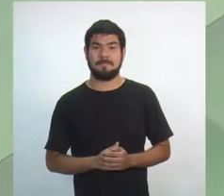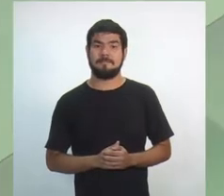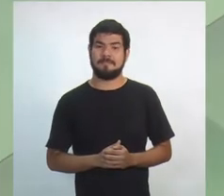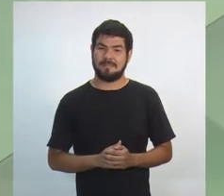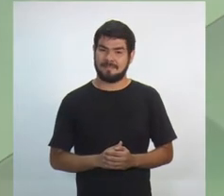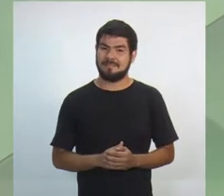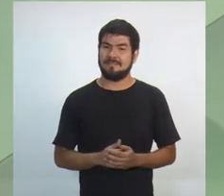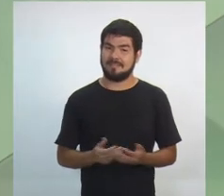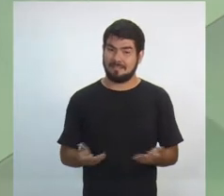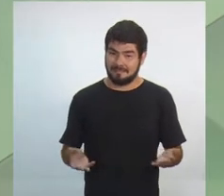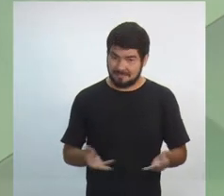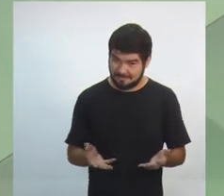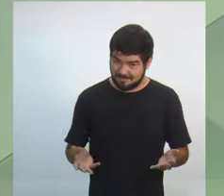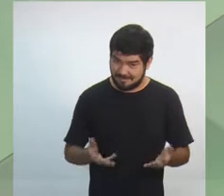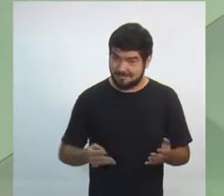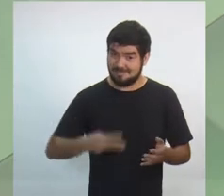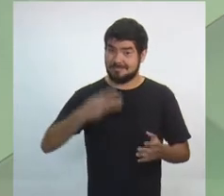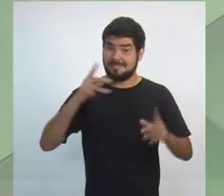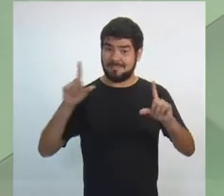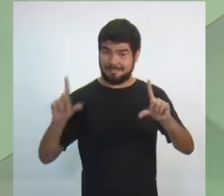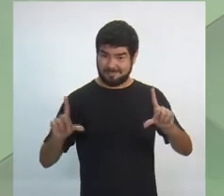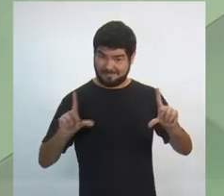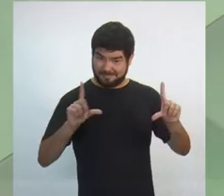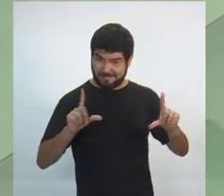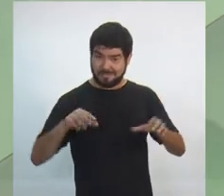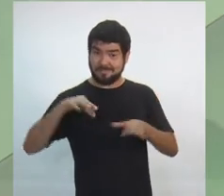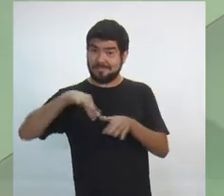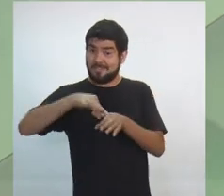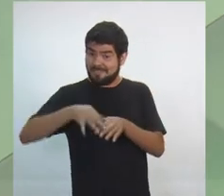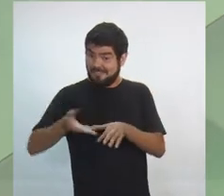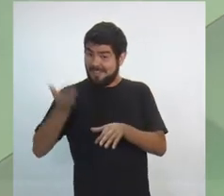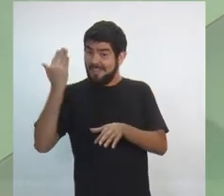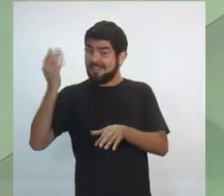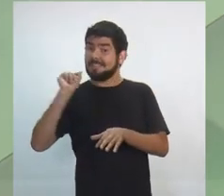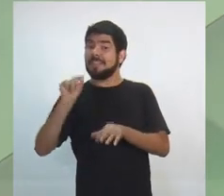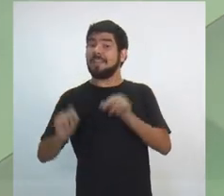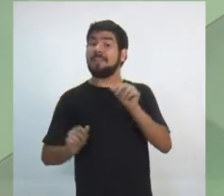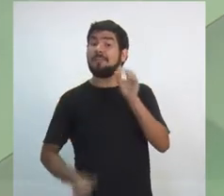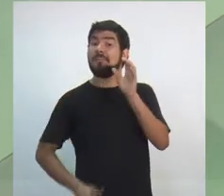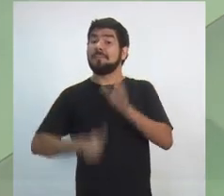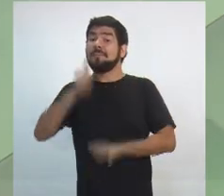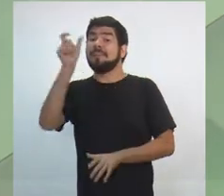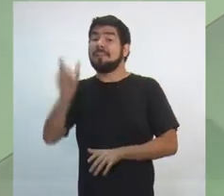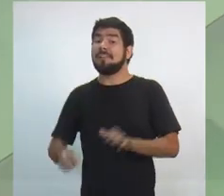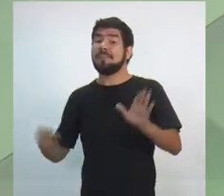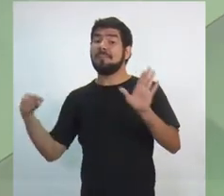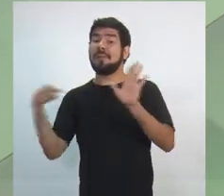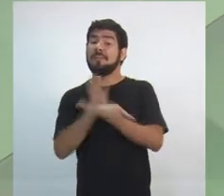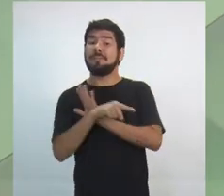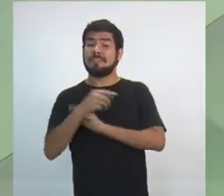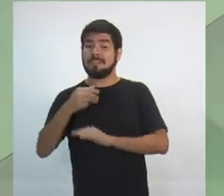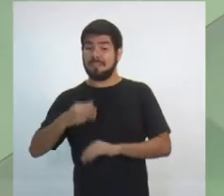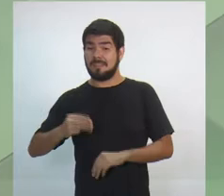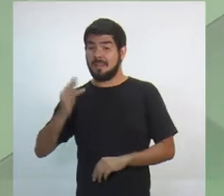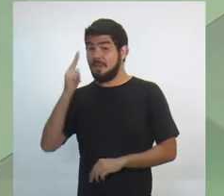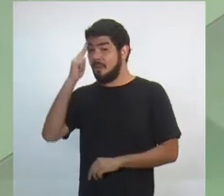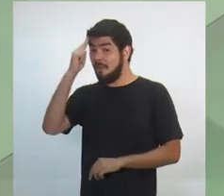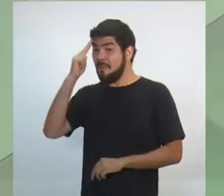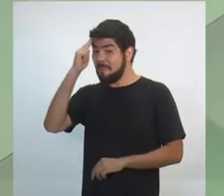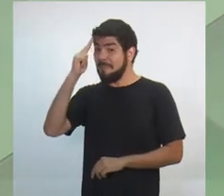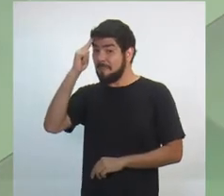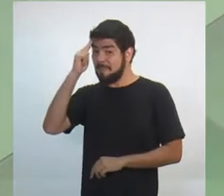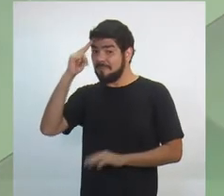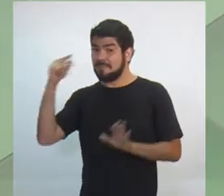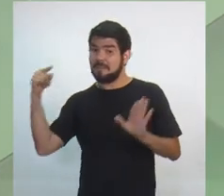Isso, e nesse terceiro bloco, de acordo com a ordem de sorteio, quem primeiro pergunta é o candidato Omar Aziz e ele faz a pergunta para Davi Almeida.